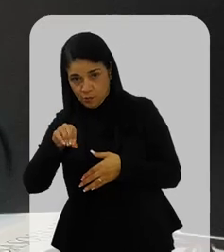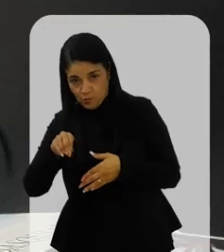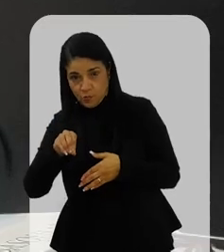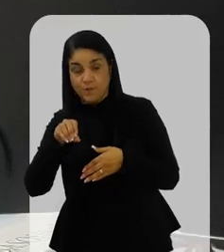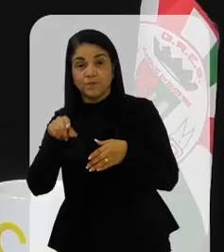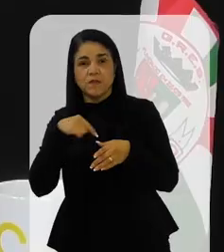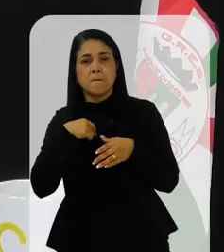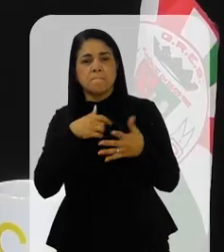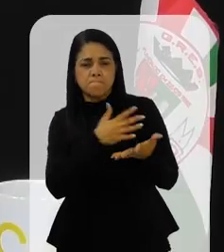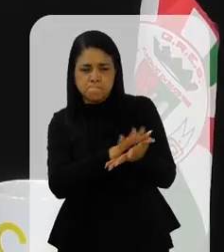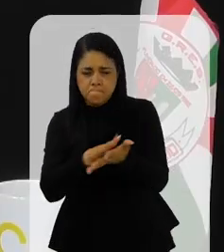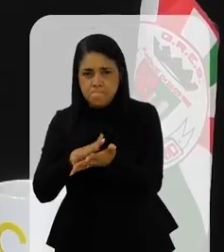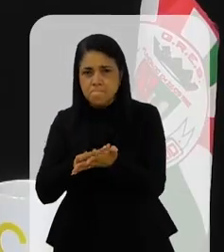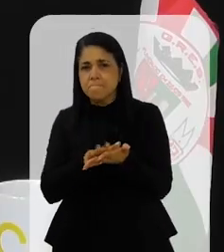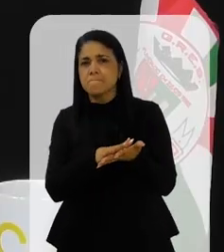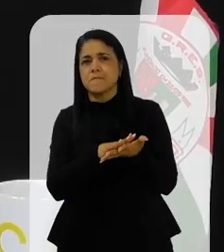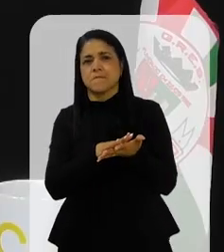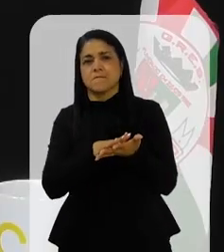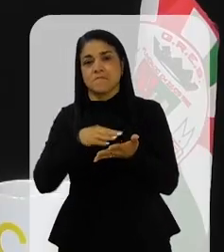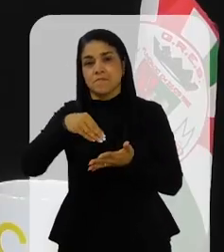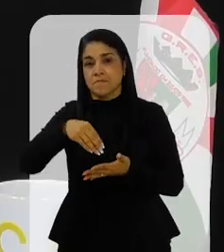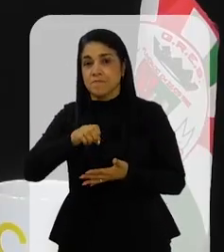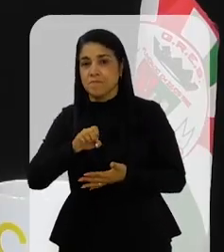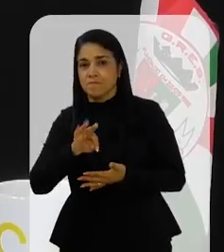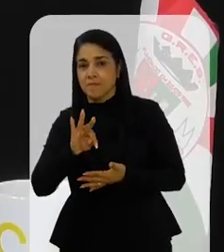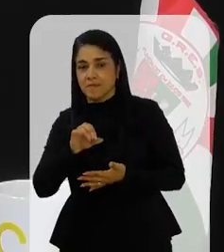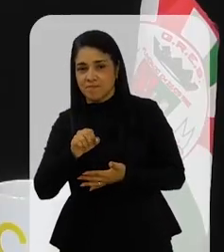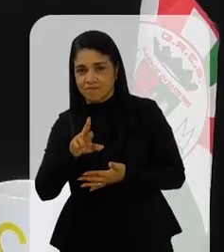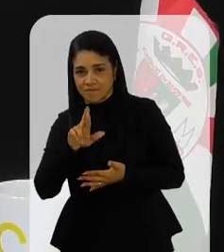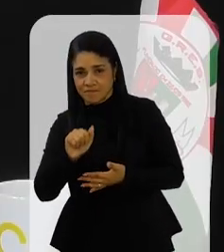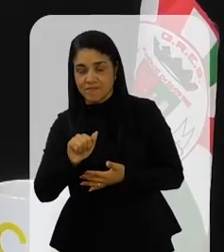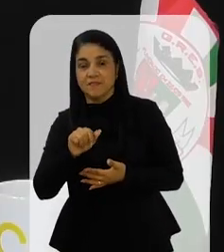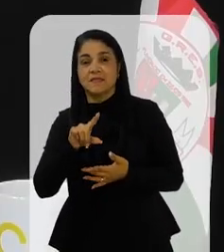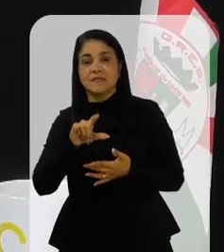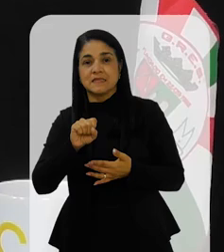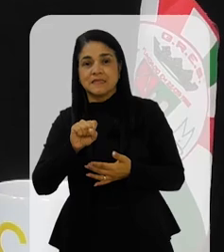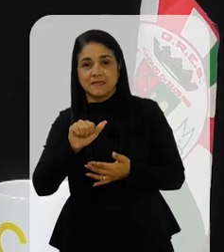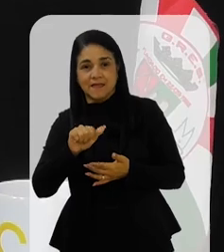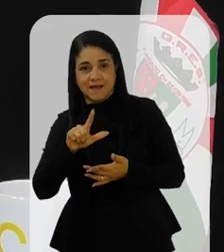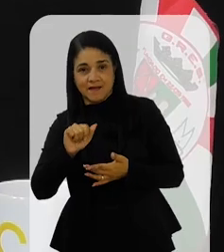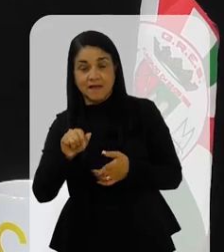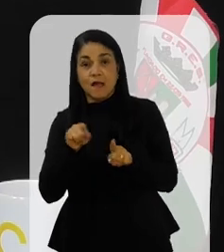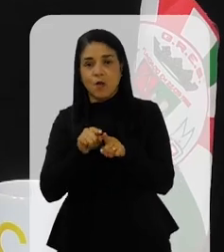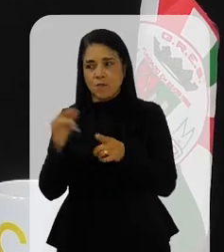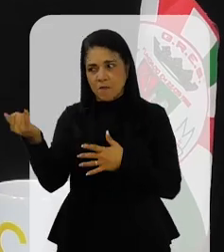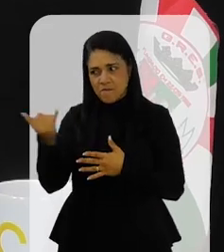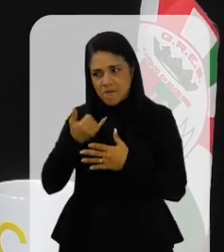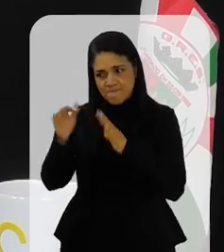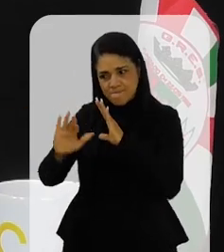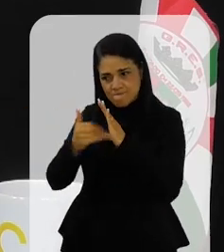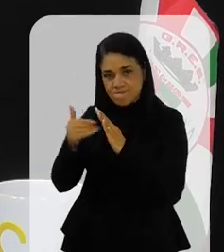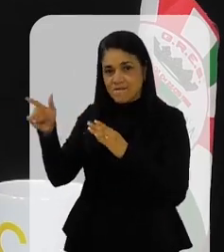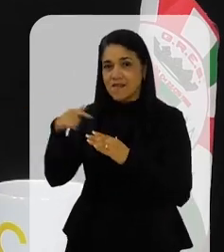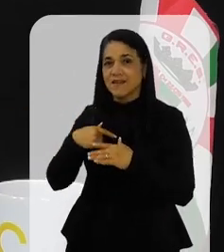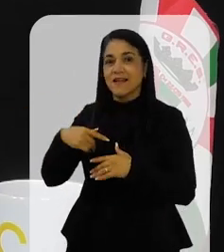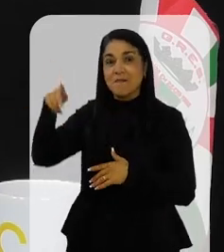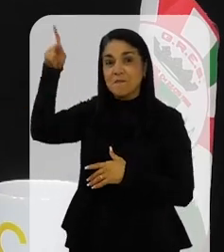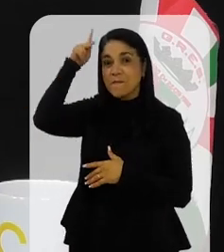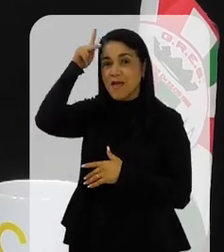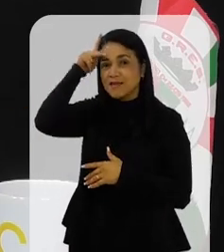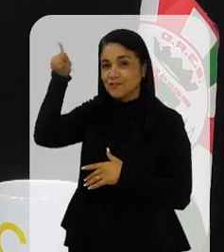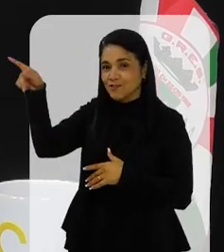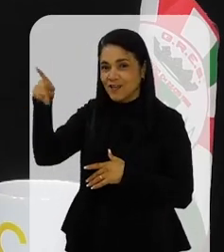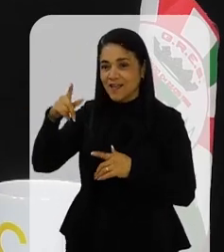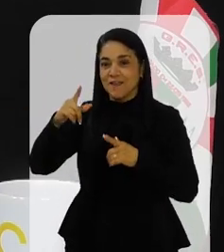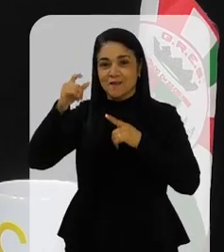é mestre-sala, passista, né? Atualmente já me mandou o recado que está no Parintins lá, porque ele é caprichoso,